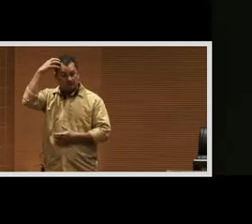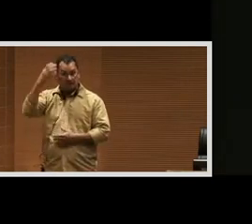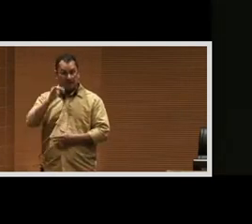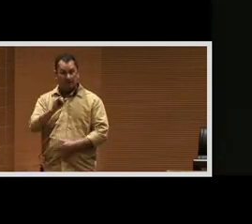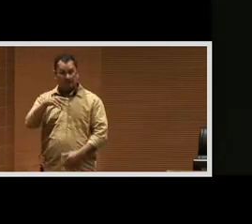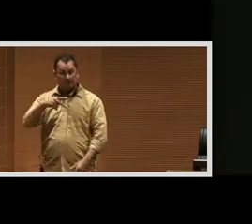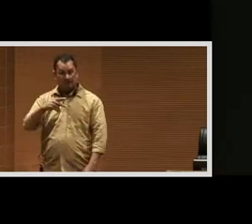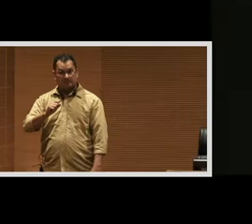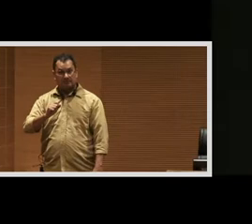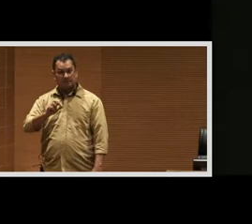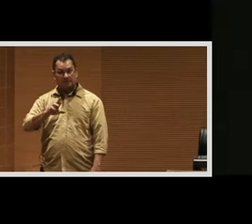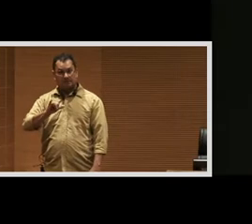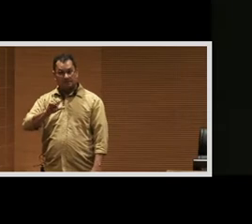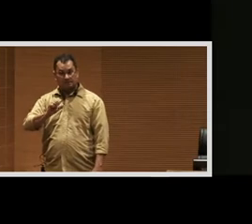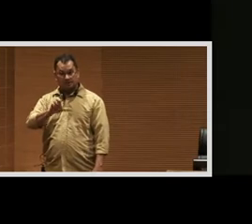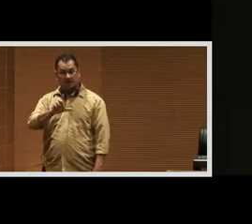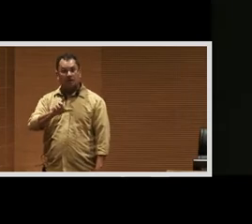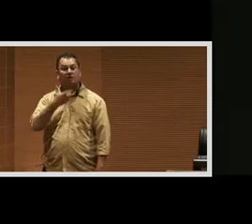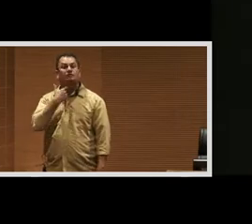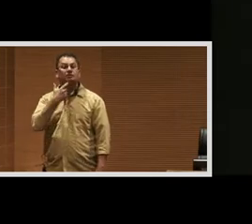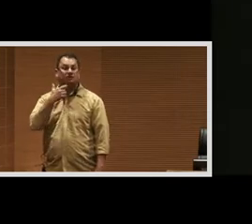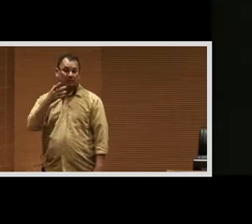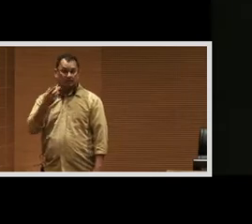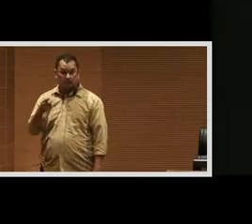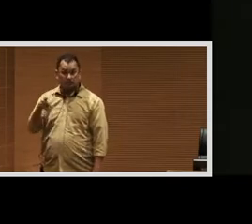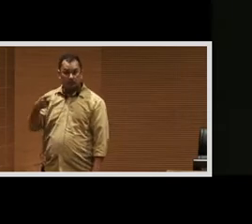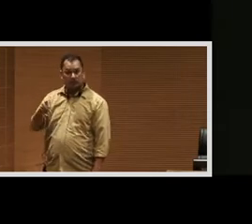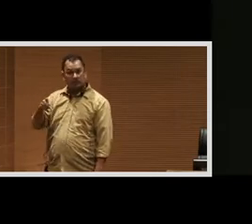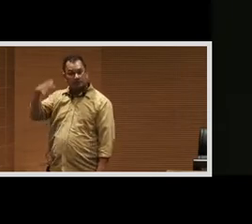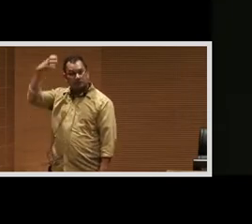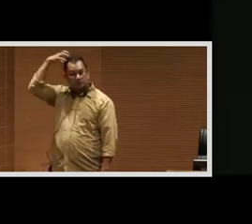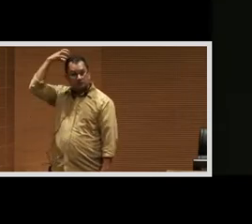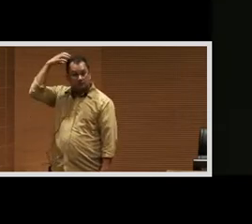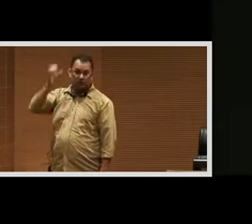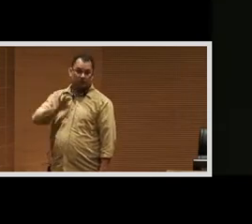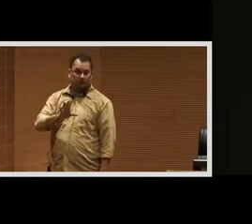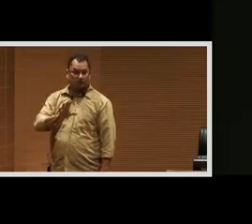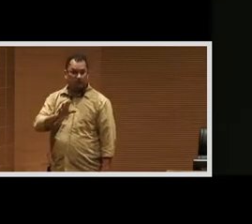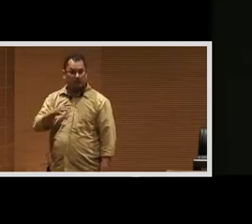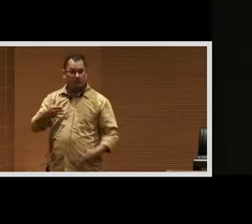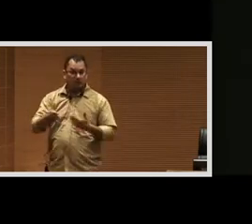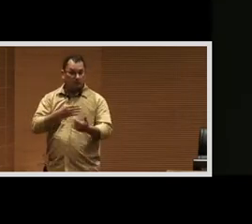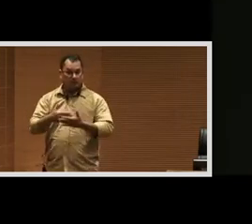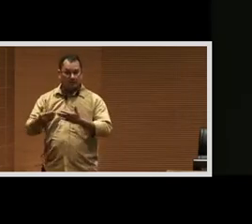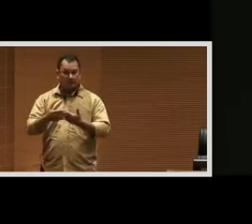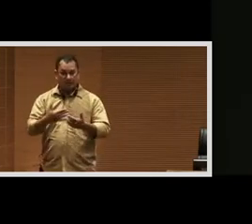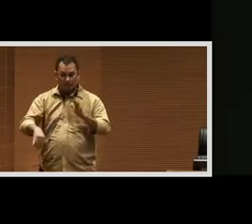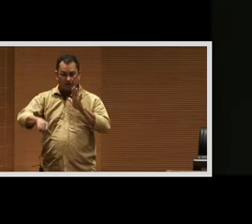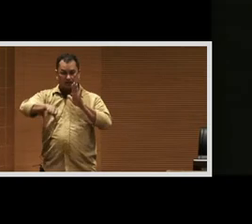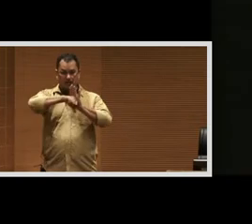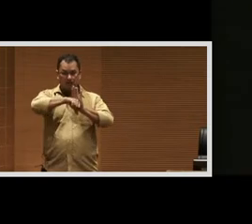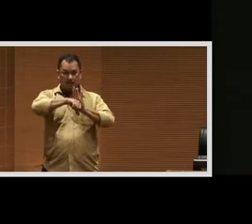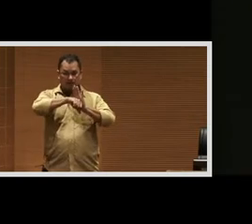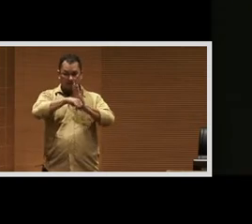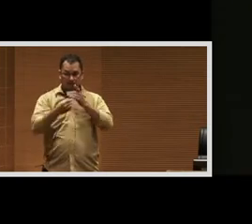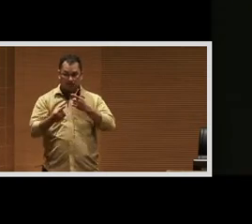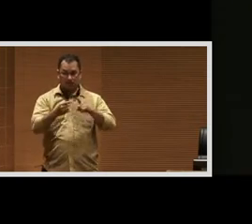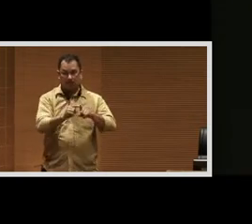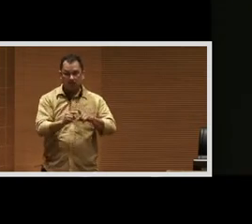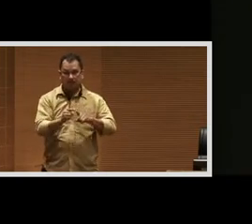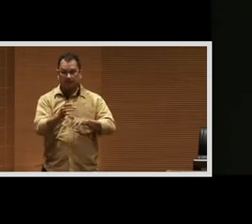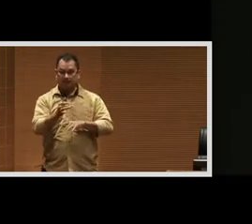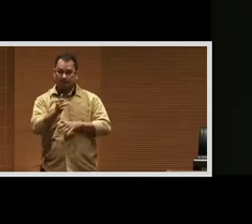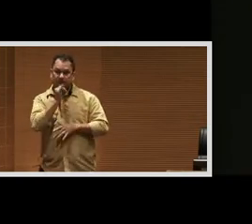que o poder era a vontade dele e que qualquer crime cometido por qualquer pessoa, inclusive roubar o